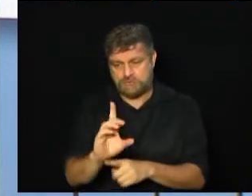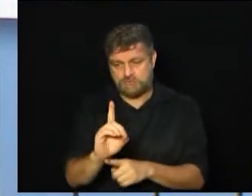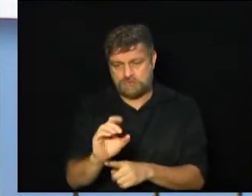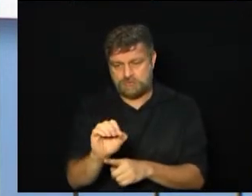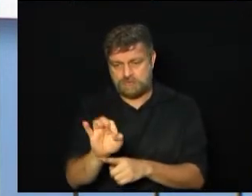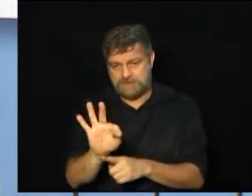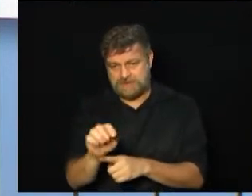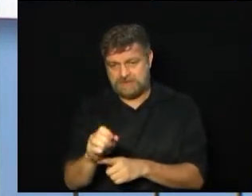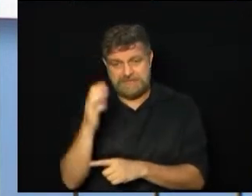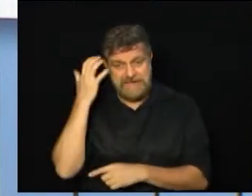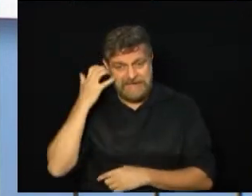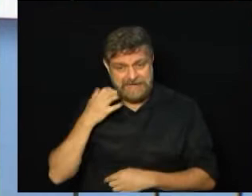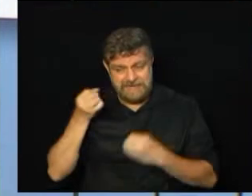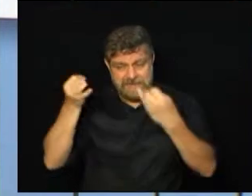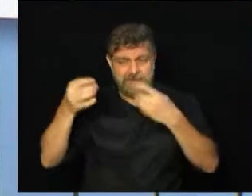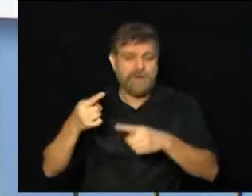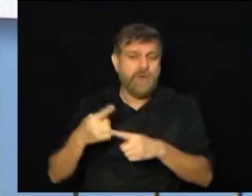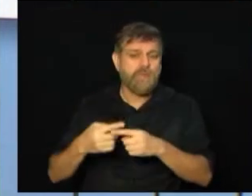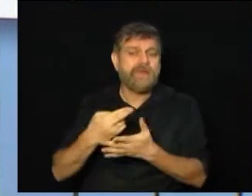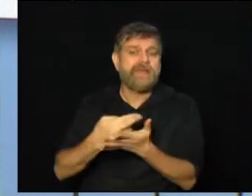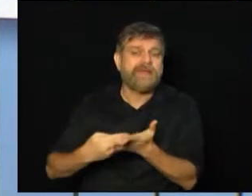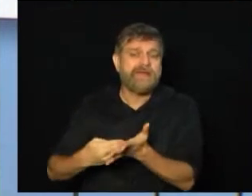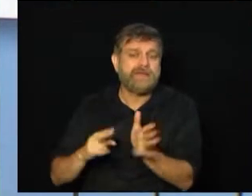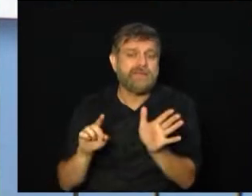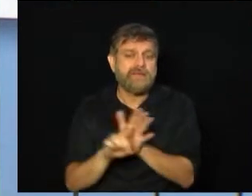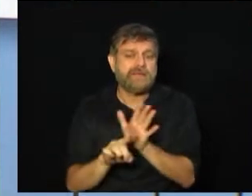parlamentar explica o motivo do requerimento.